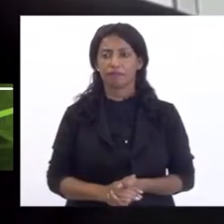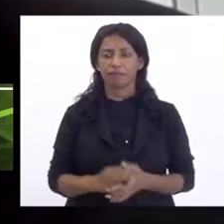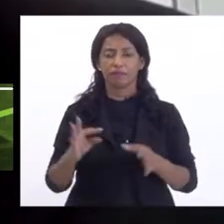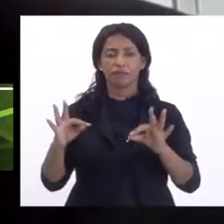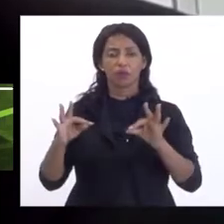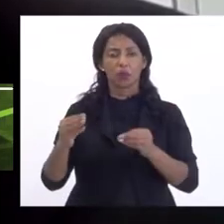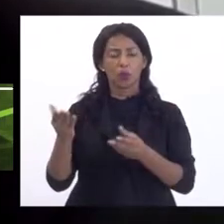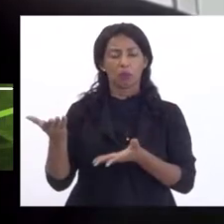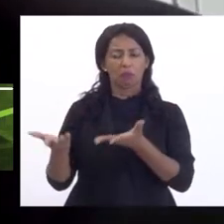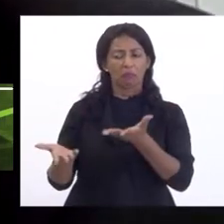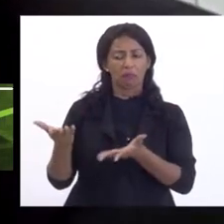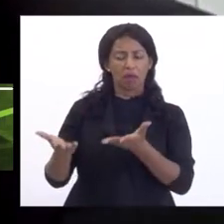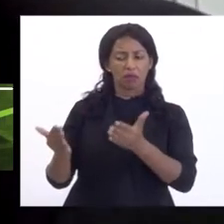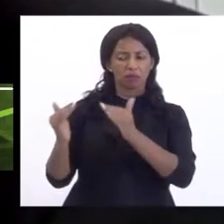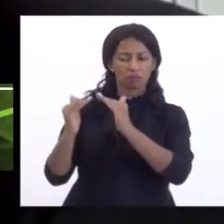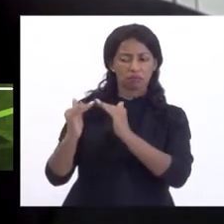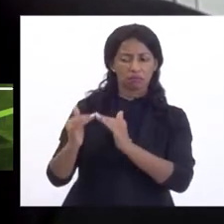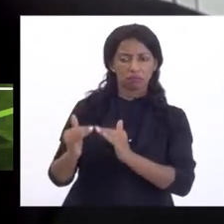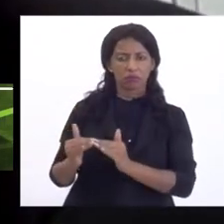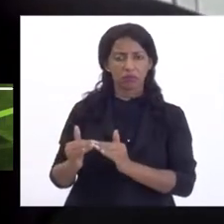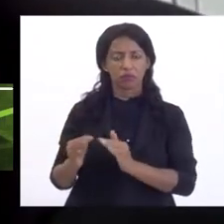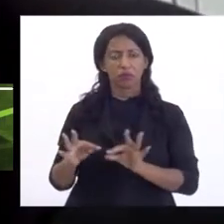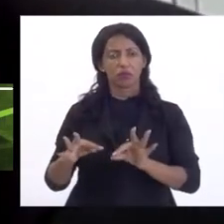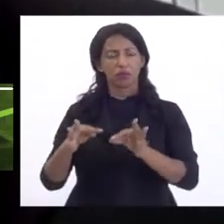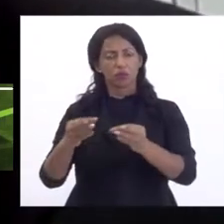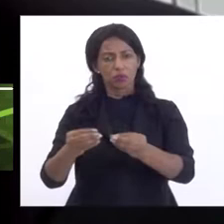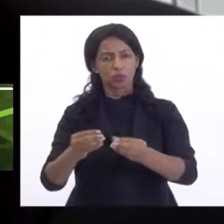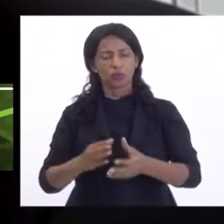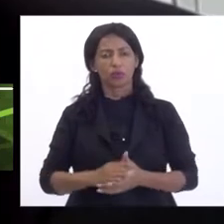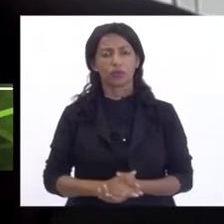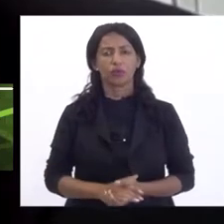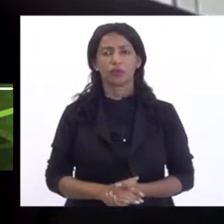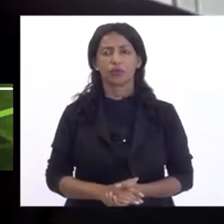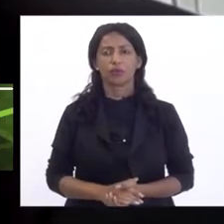todos os balanços estão de acordo, toda